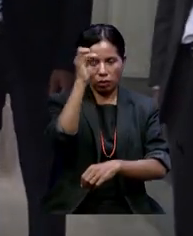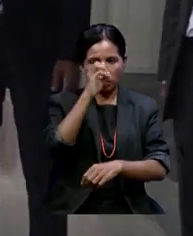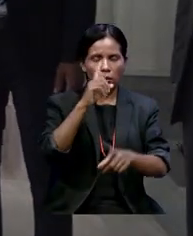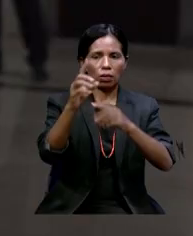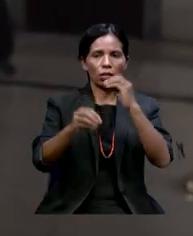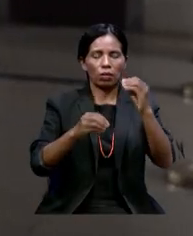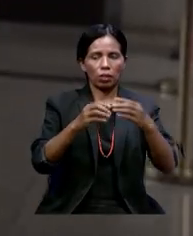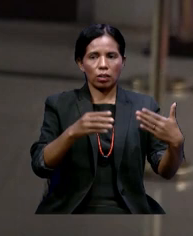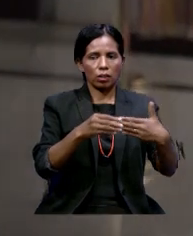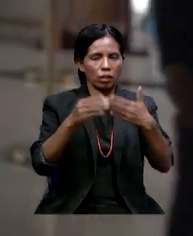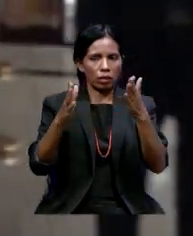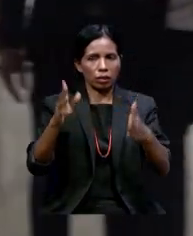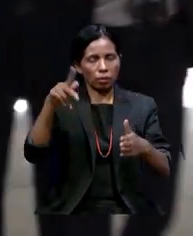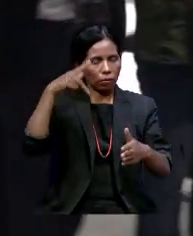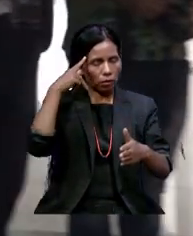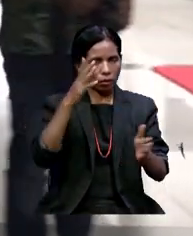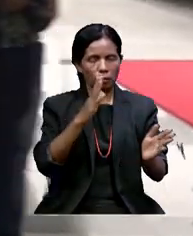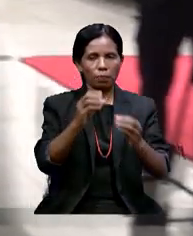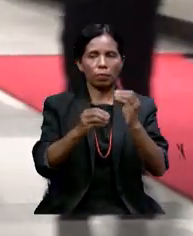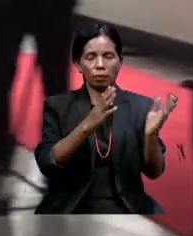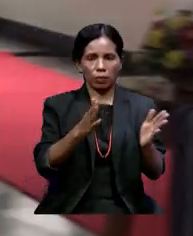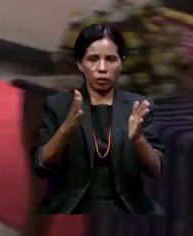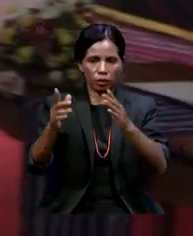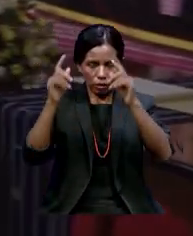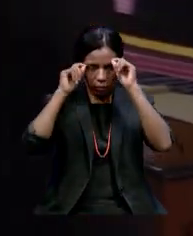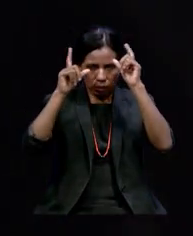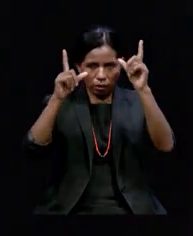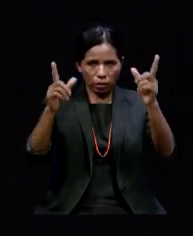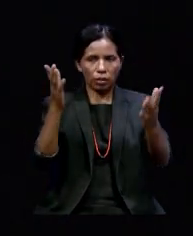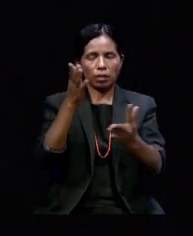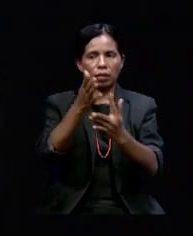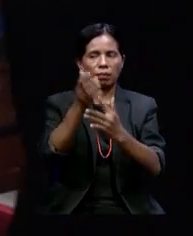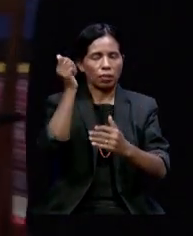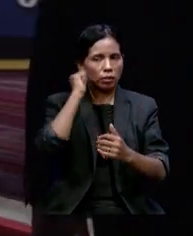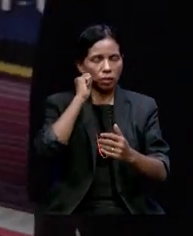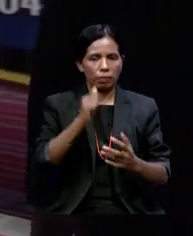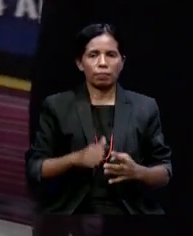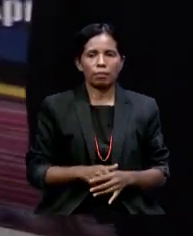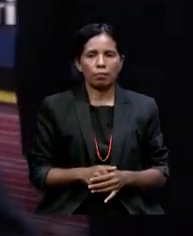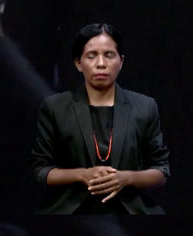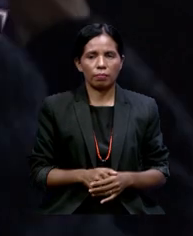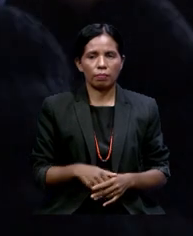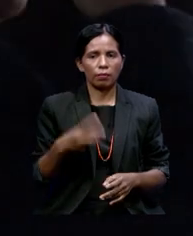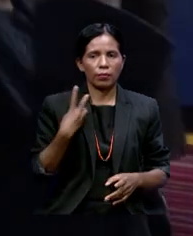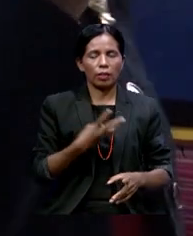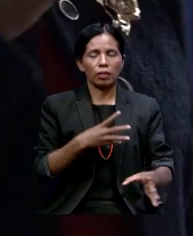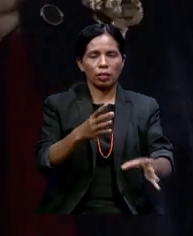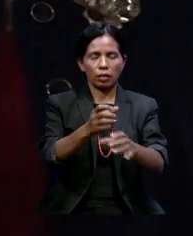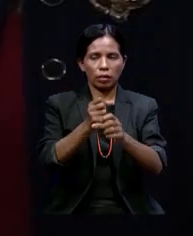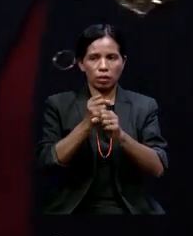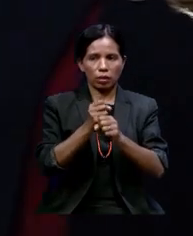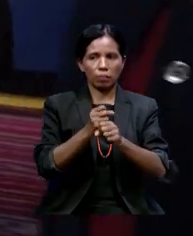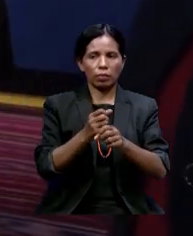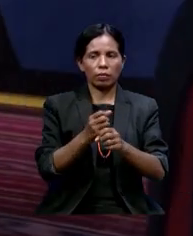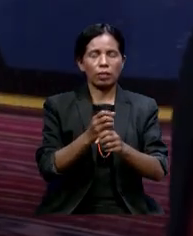ho líder político sira con ba proceso preparação Timor-Leste nian atua dere ba ASEAN. Kita simu bainaka